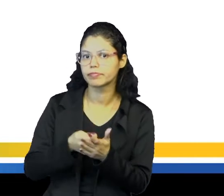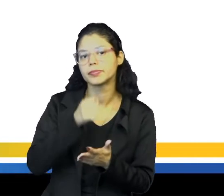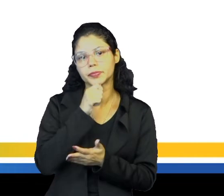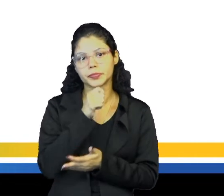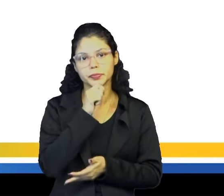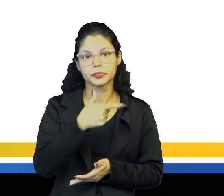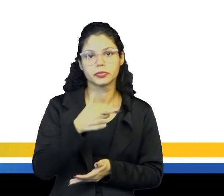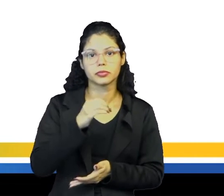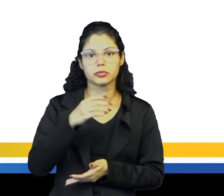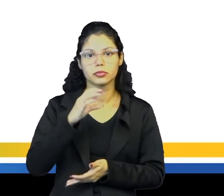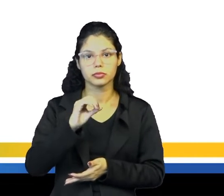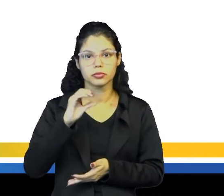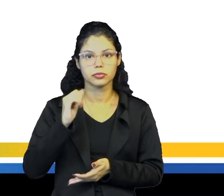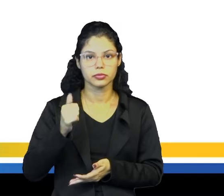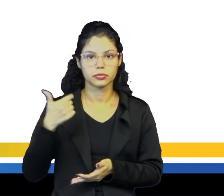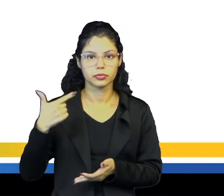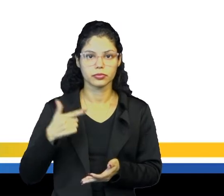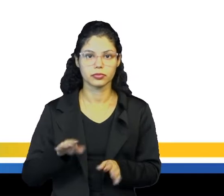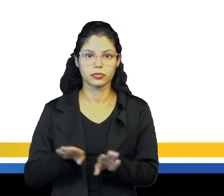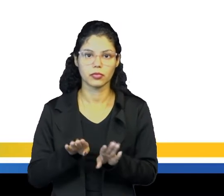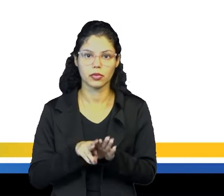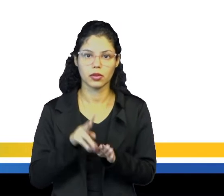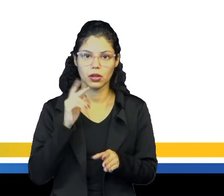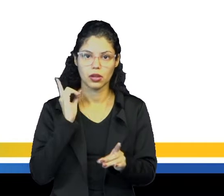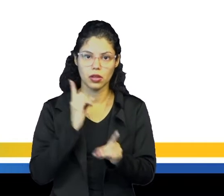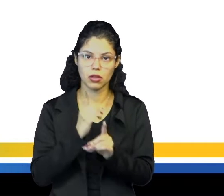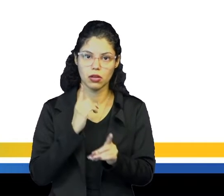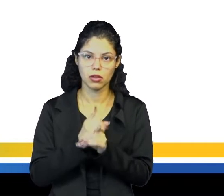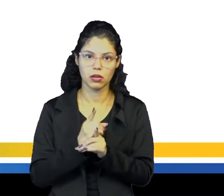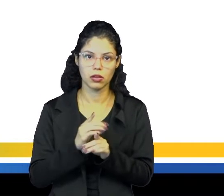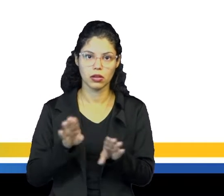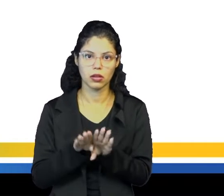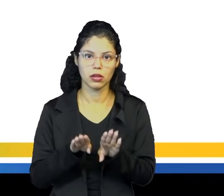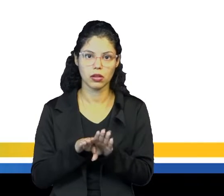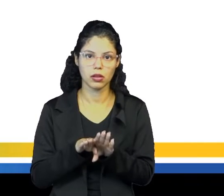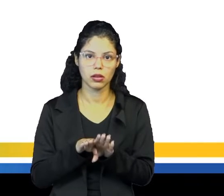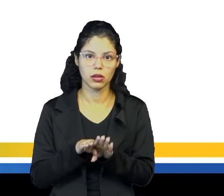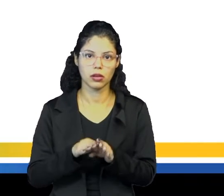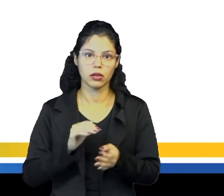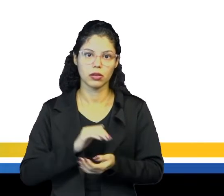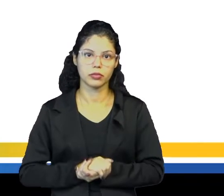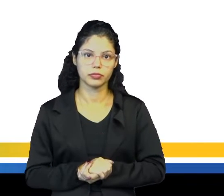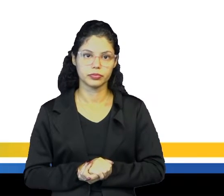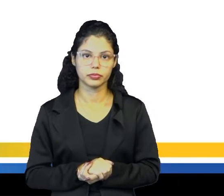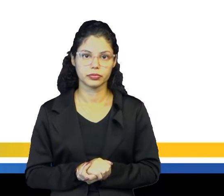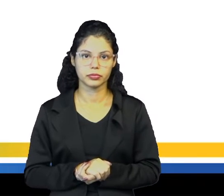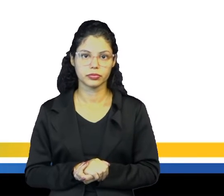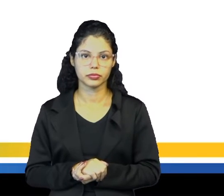em 2012, né, pelo anúncio da descoberta de glifos semelhantes lá em Santo Andrés.